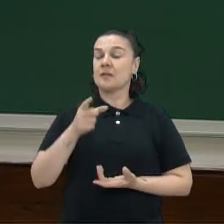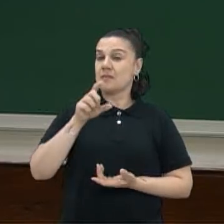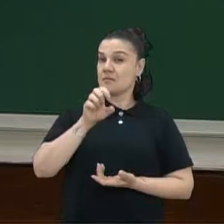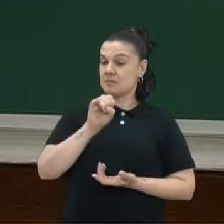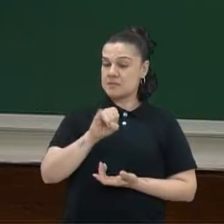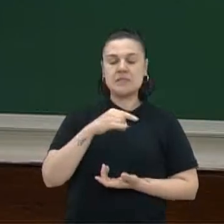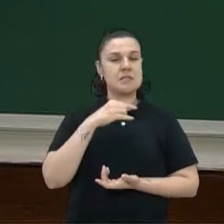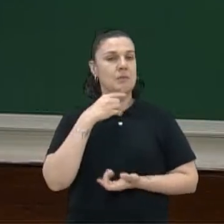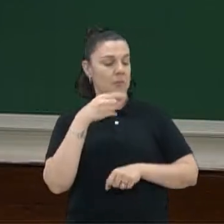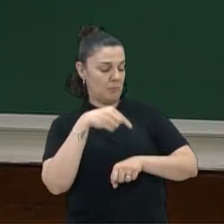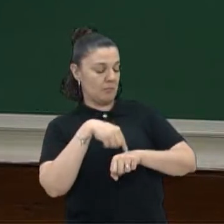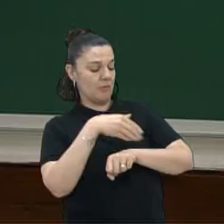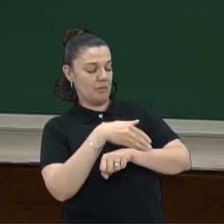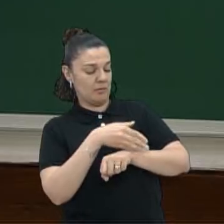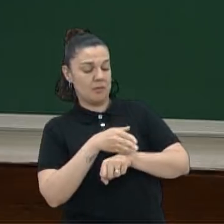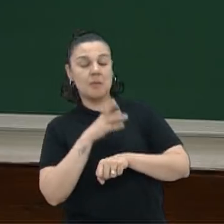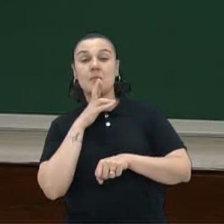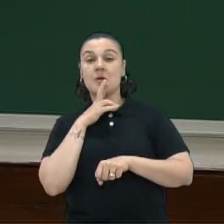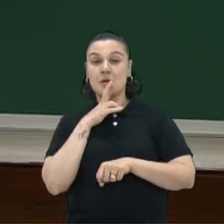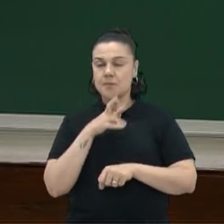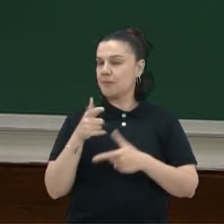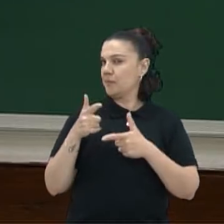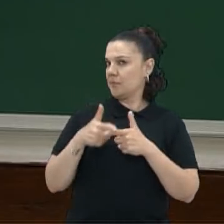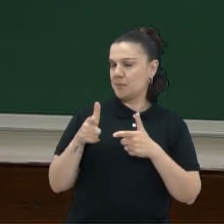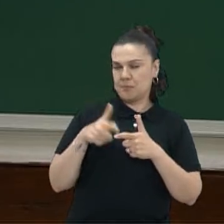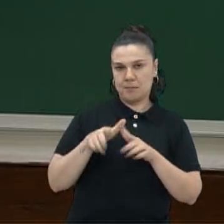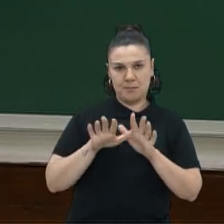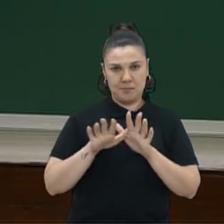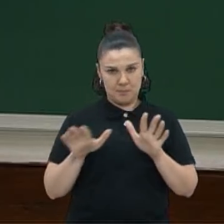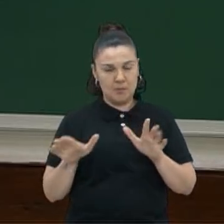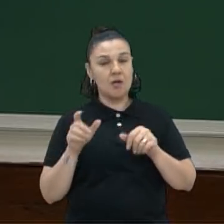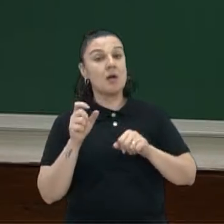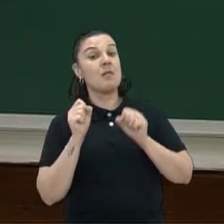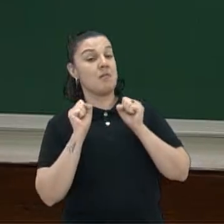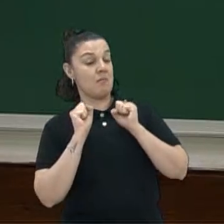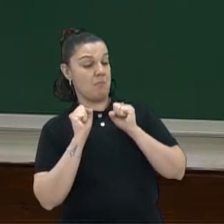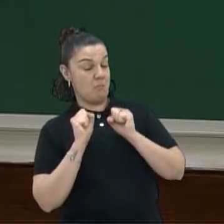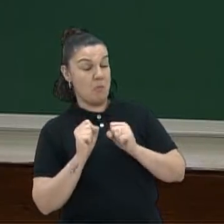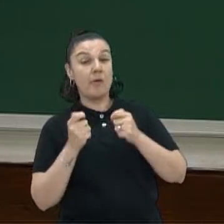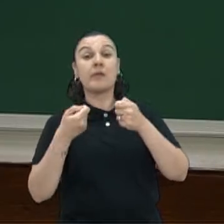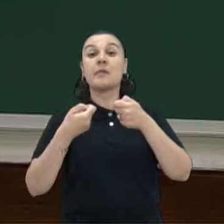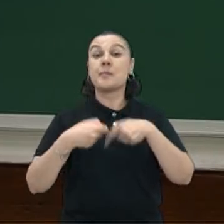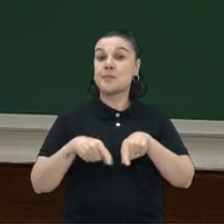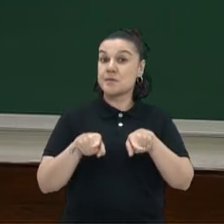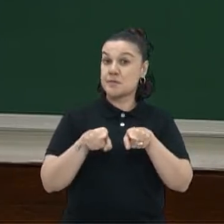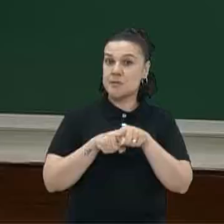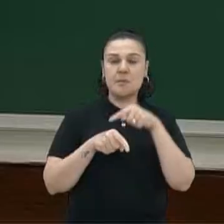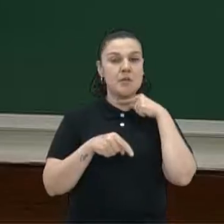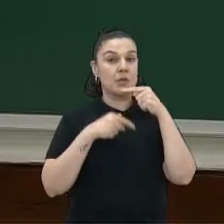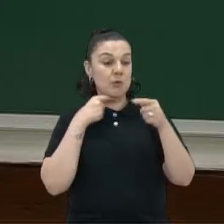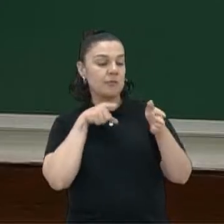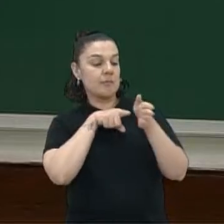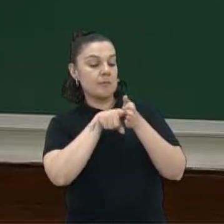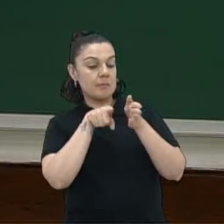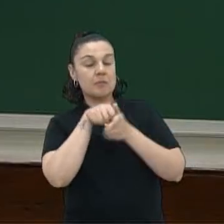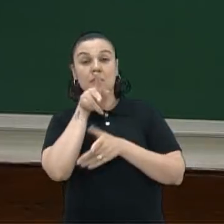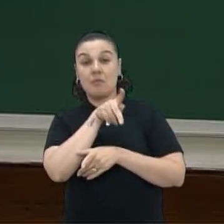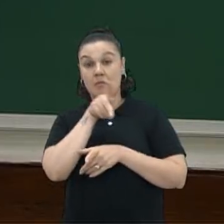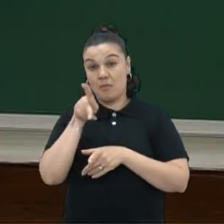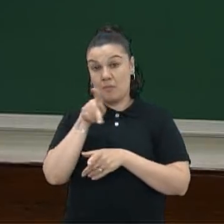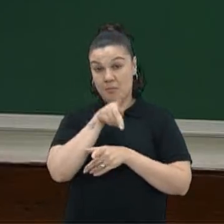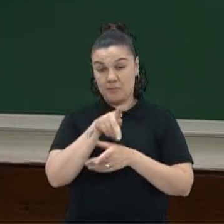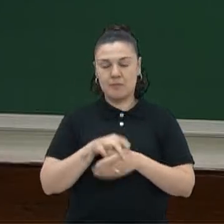você também não conseguiu responder, também não tem problema. Você pode e deve tirar suas dúvidas com o seu